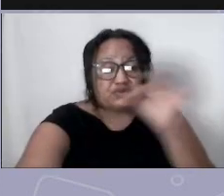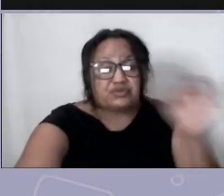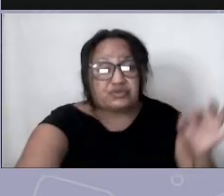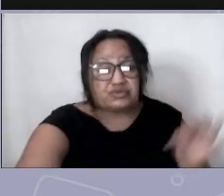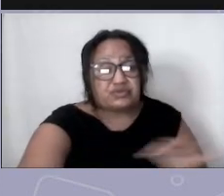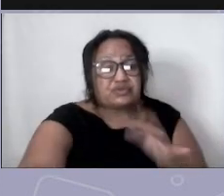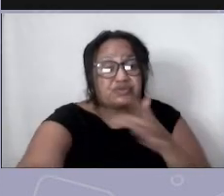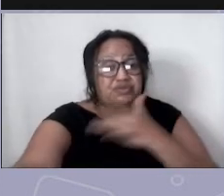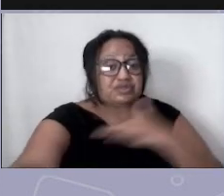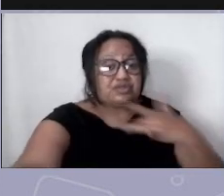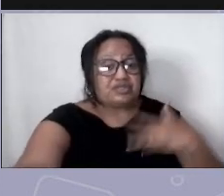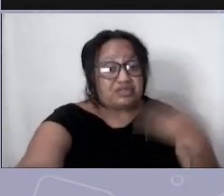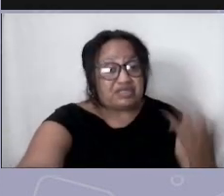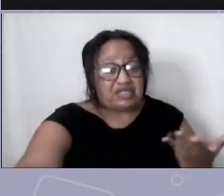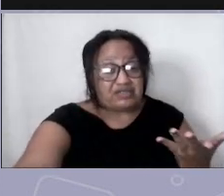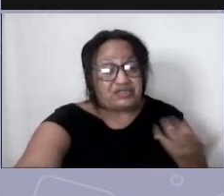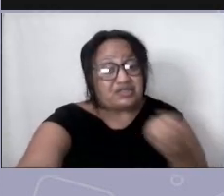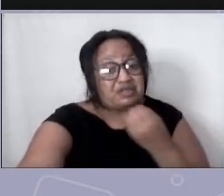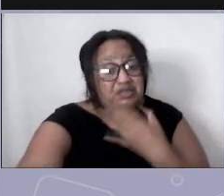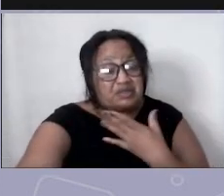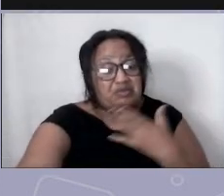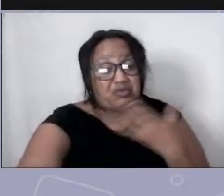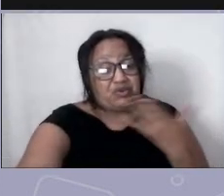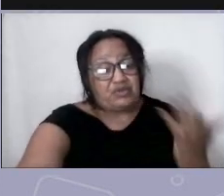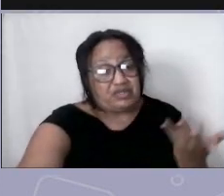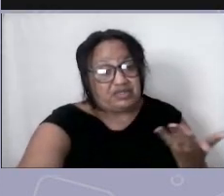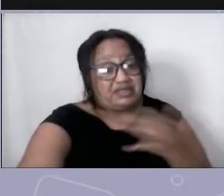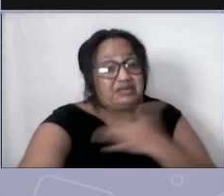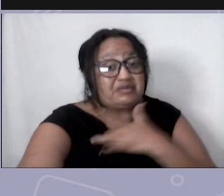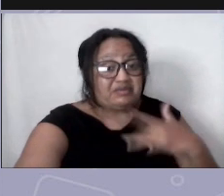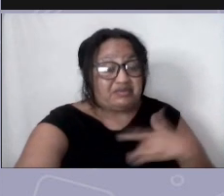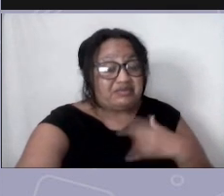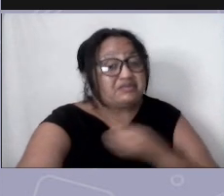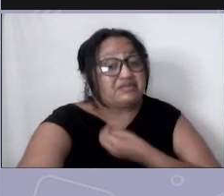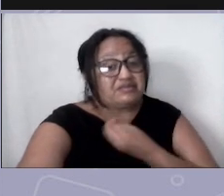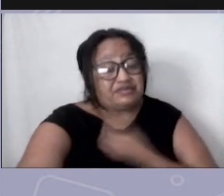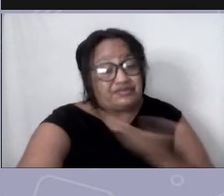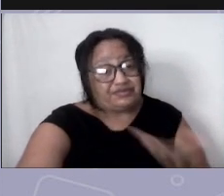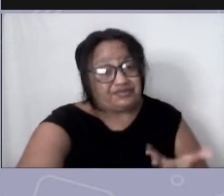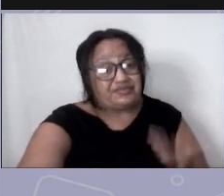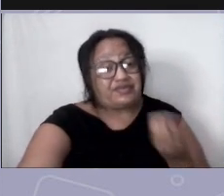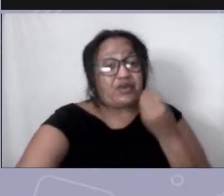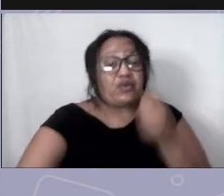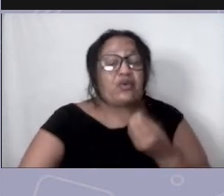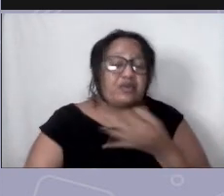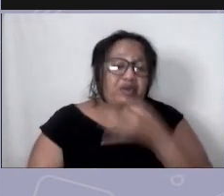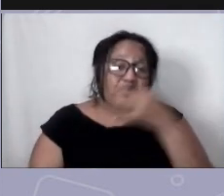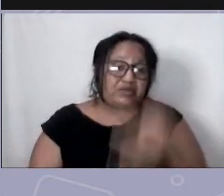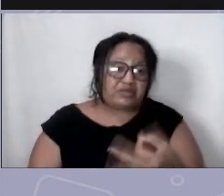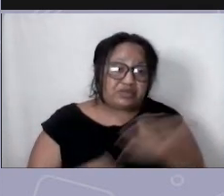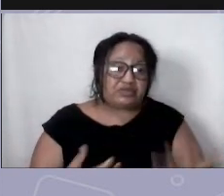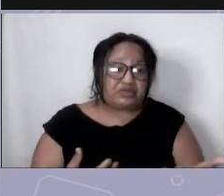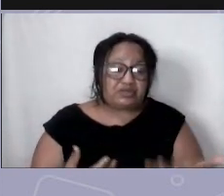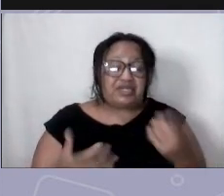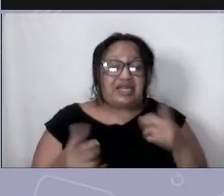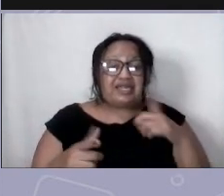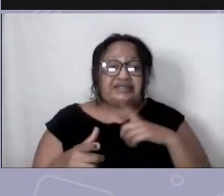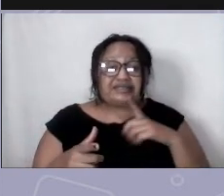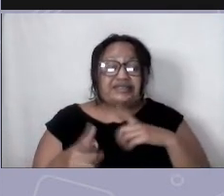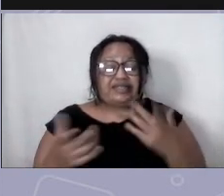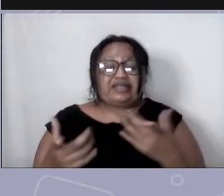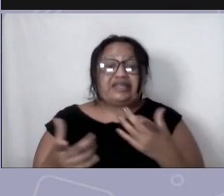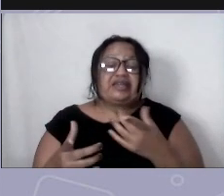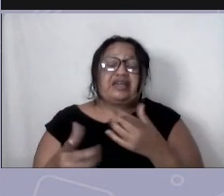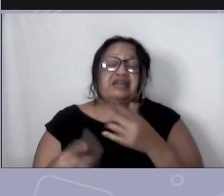saudáveis e de boa qualidade porque vão ser livres de pragas isso é falso né como acabei de comentar embora eles tenham esse benefício entre